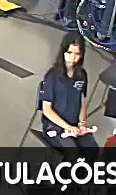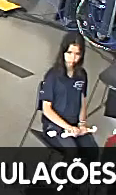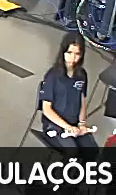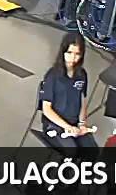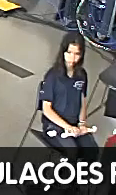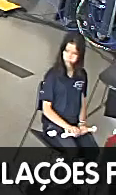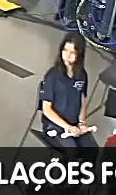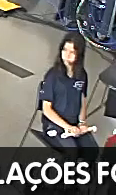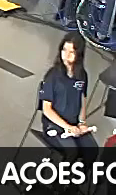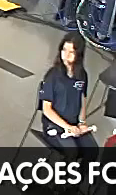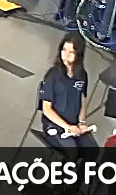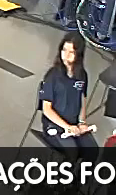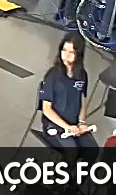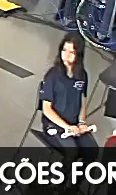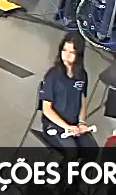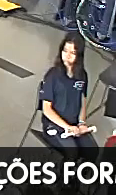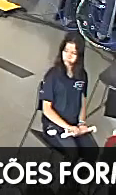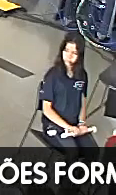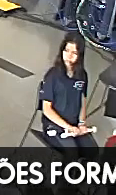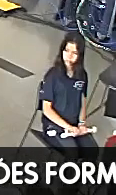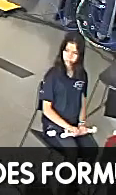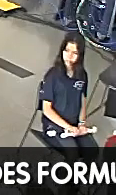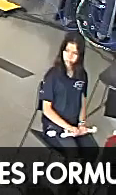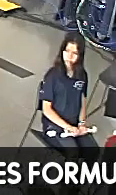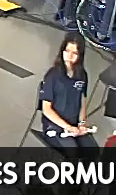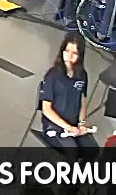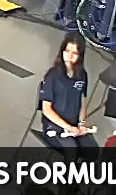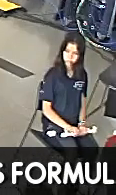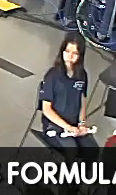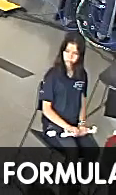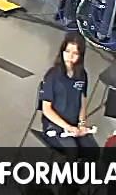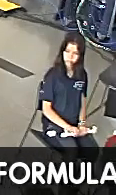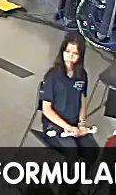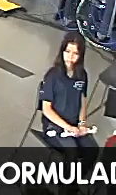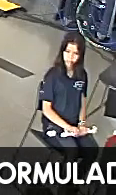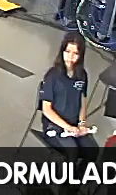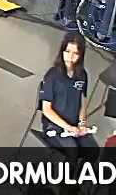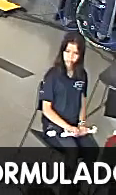homenagem, né, dos votos e congratulações.